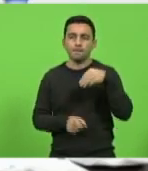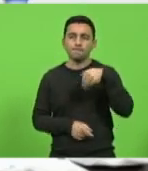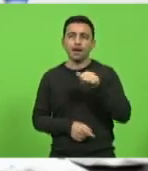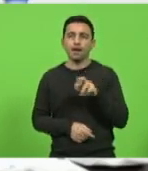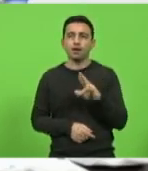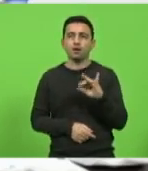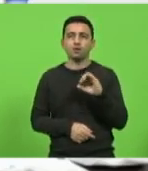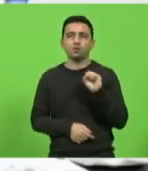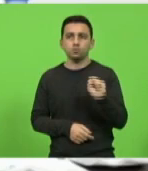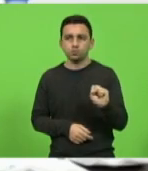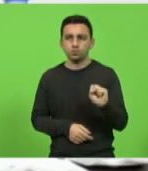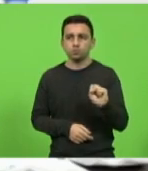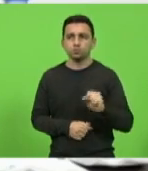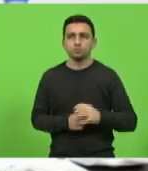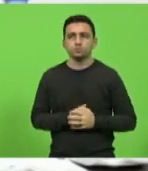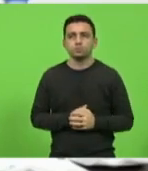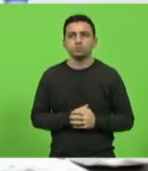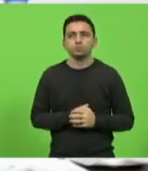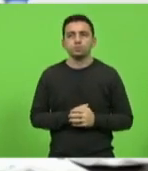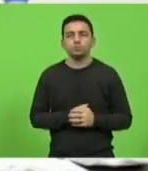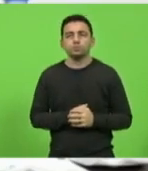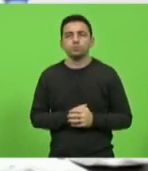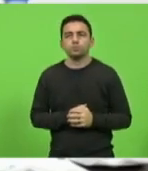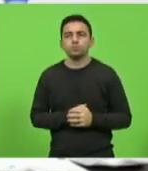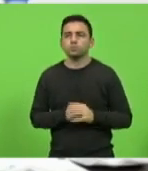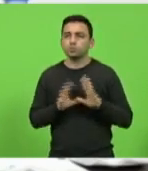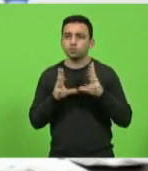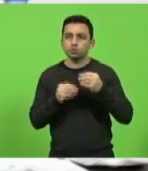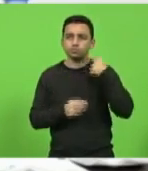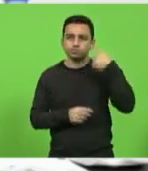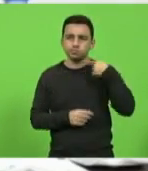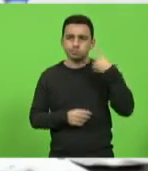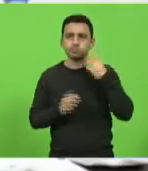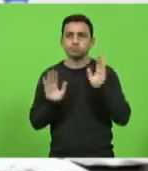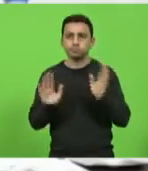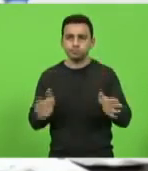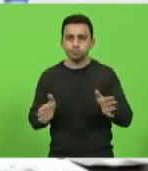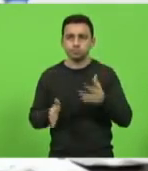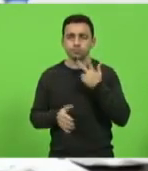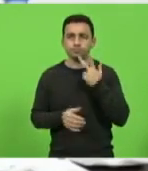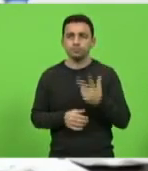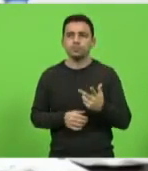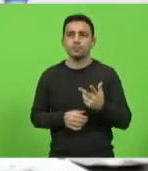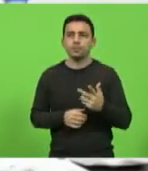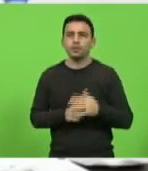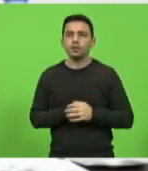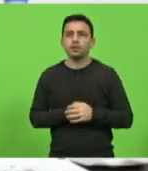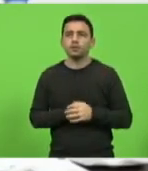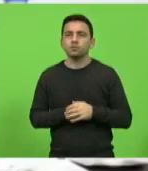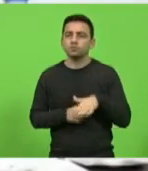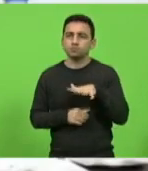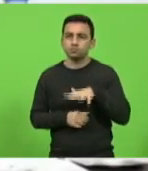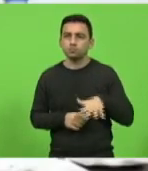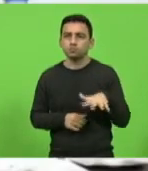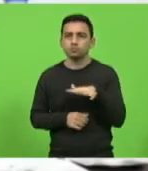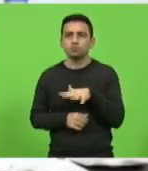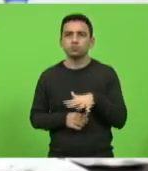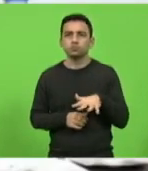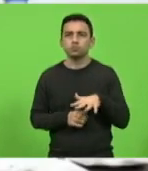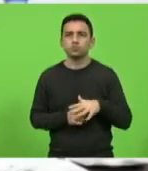Prof em a jogadas Como já dito tratar um todo